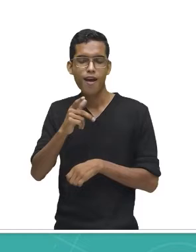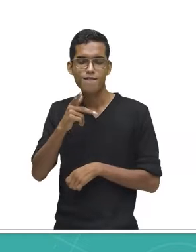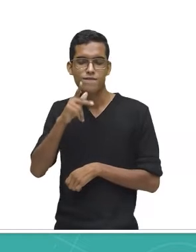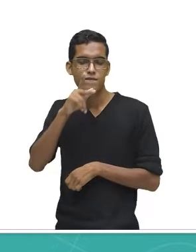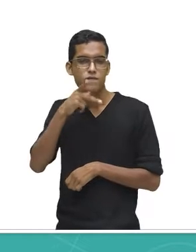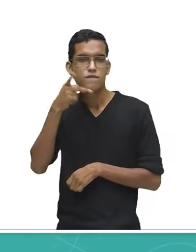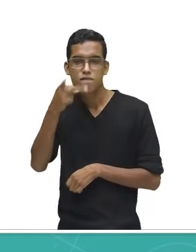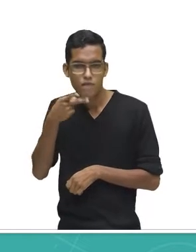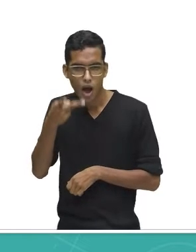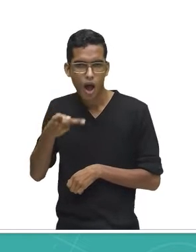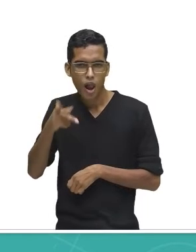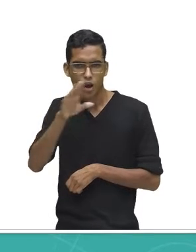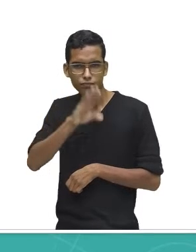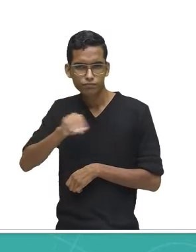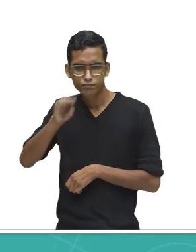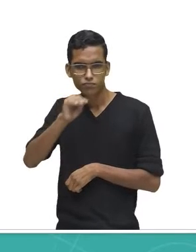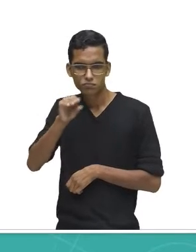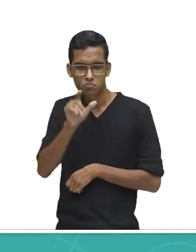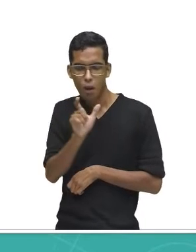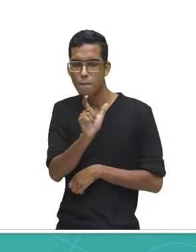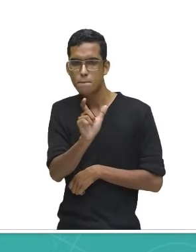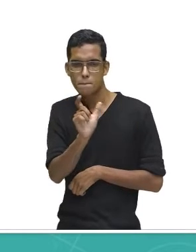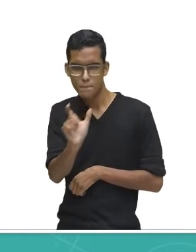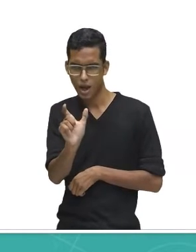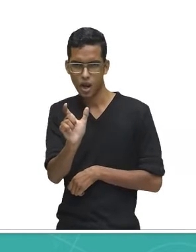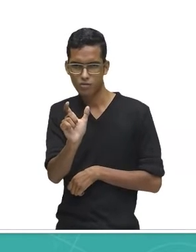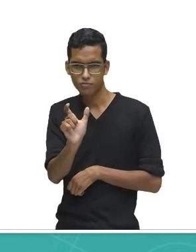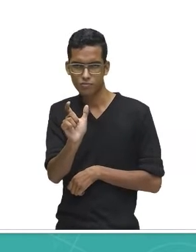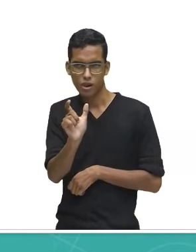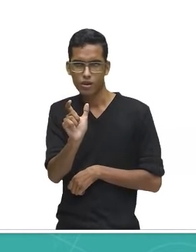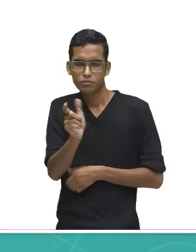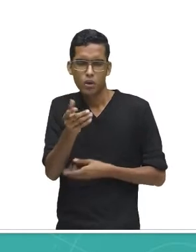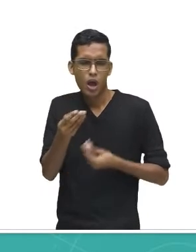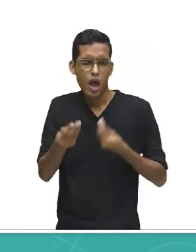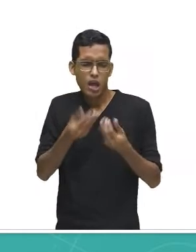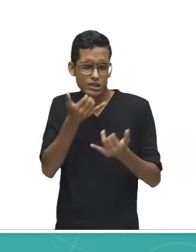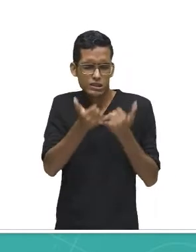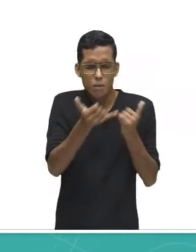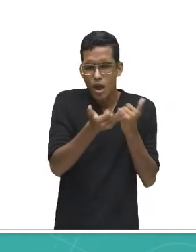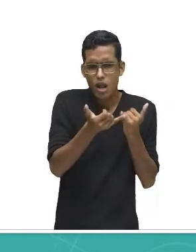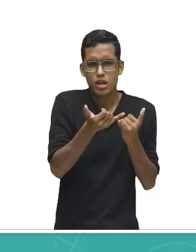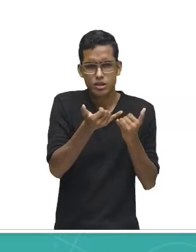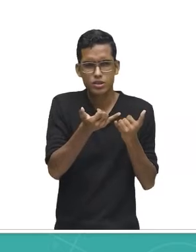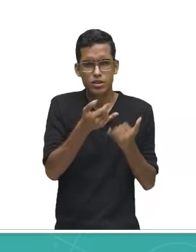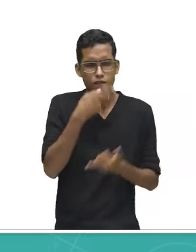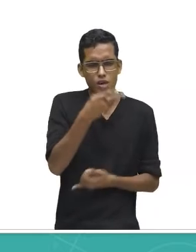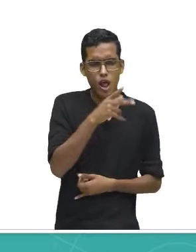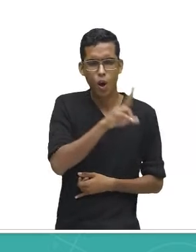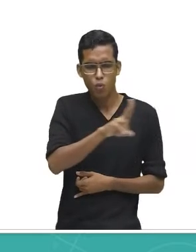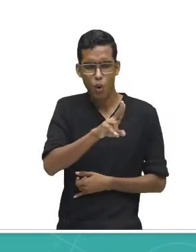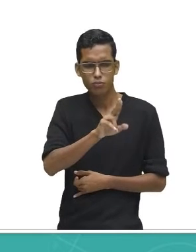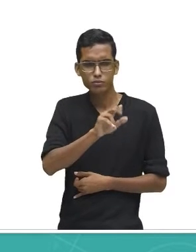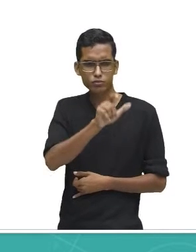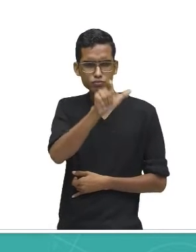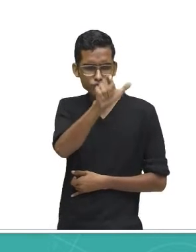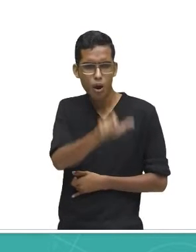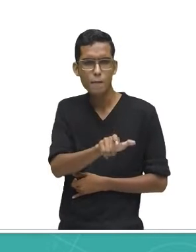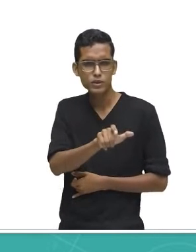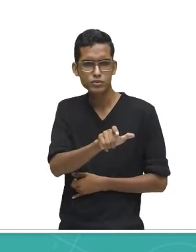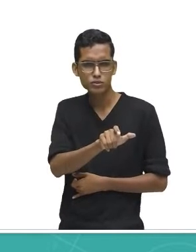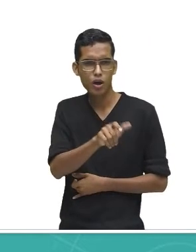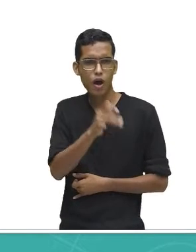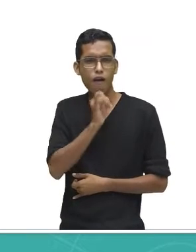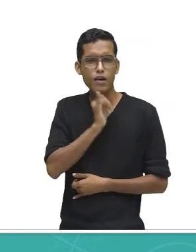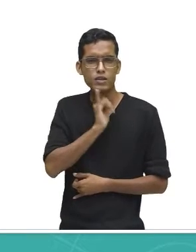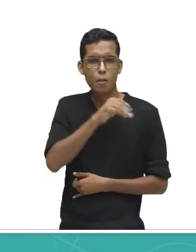como se chama o nome de alguém, A gente vai chamar Maria, você chama a palavra, geralmente, claro que você vai